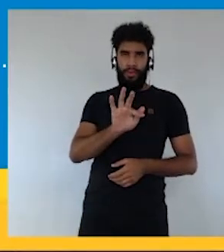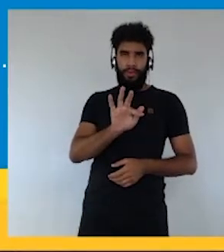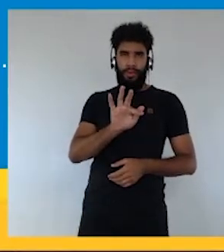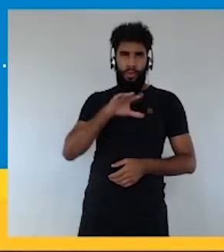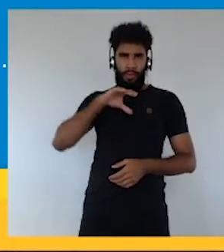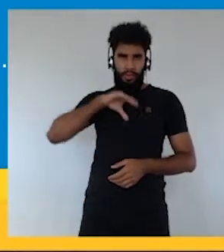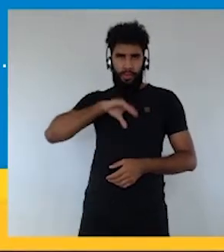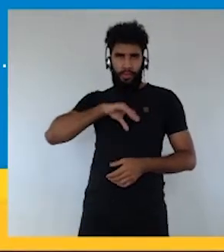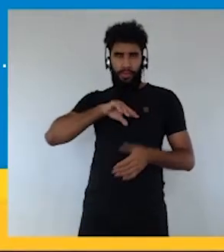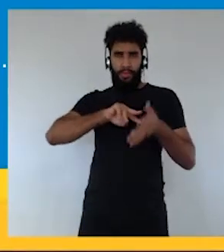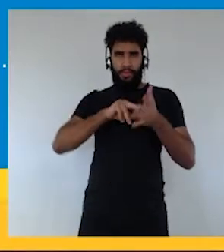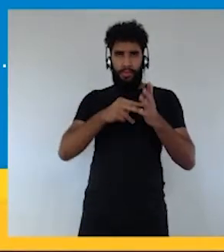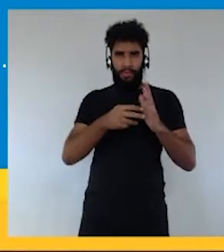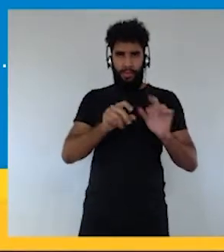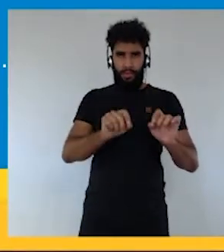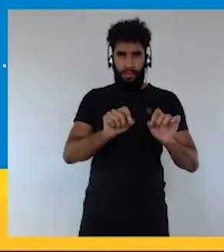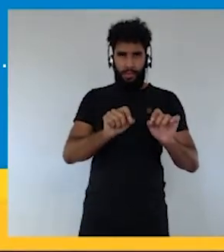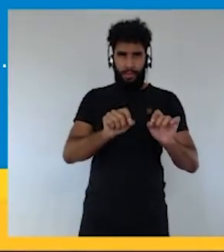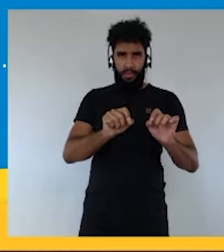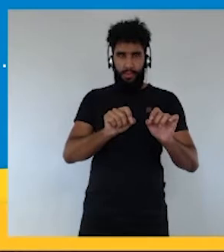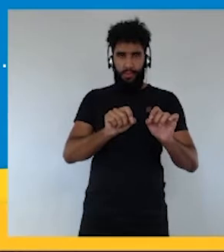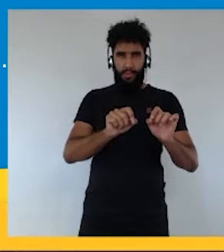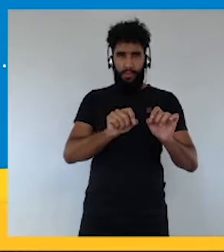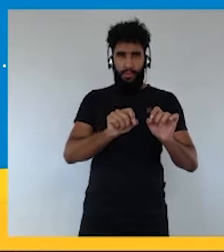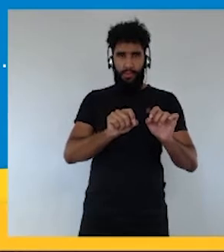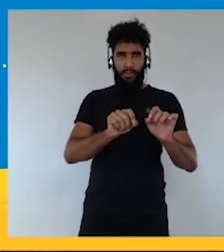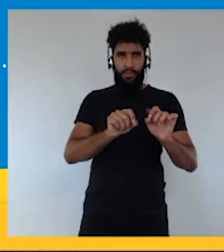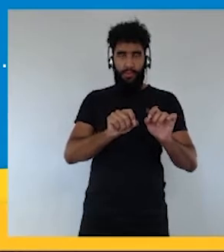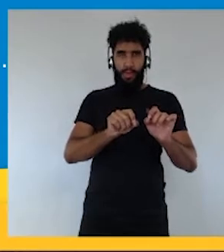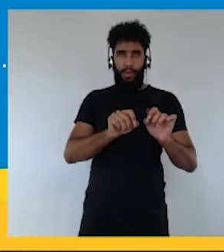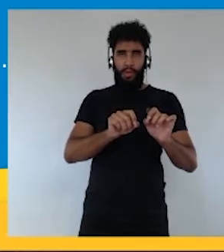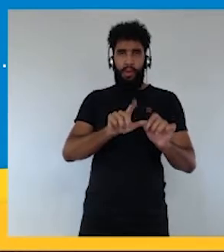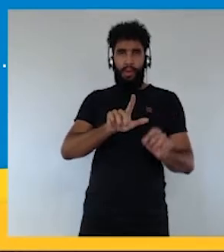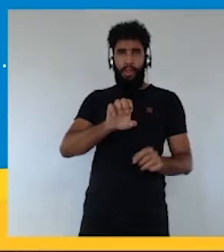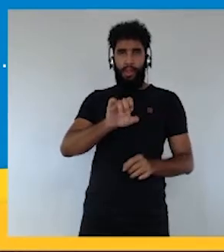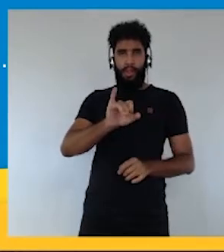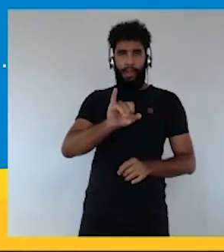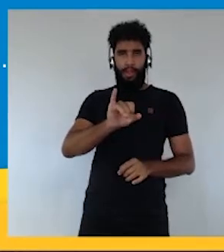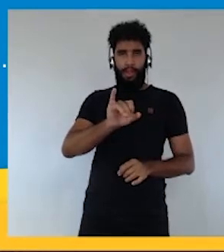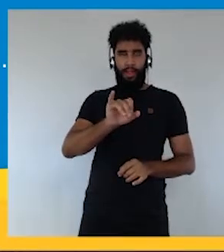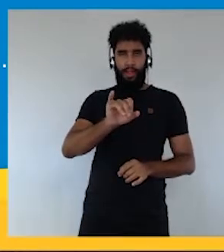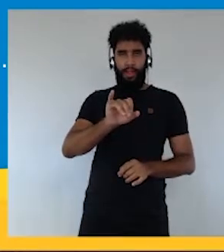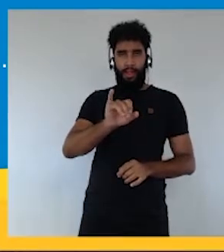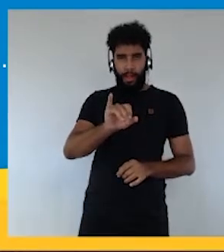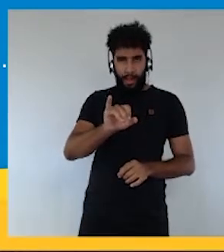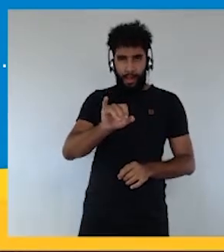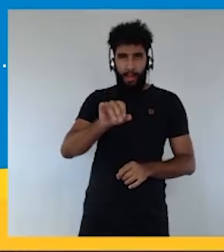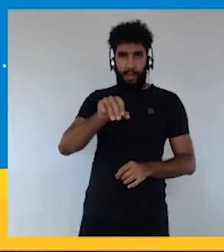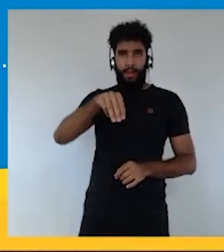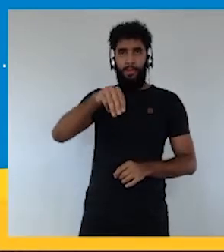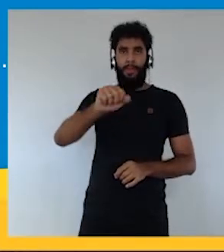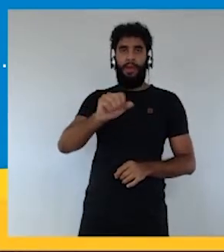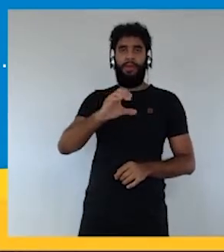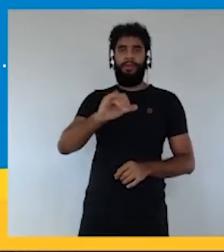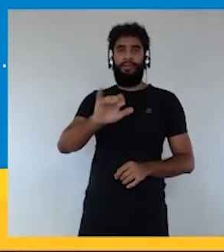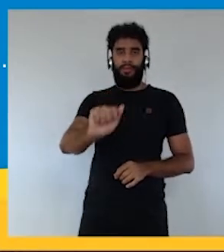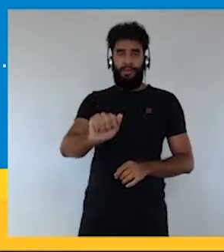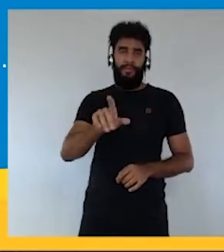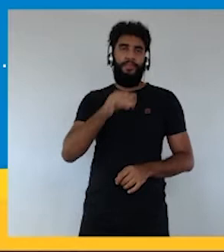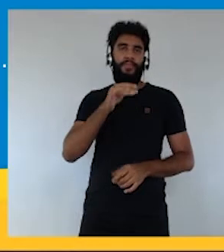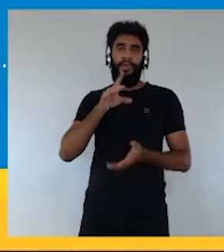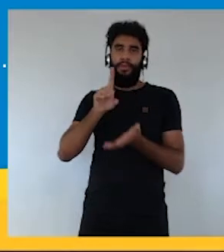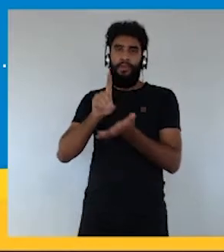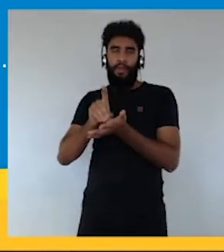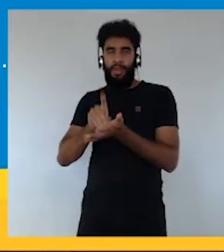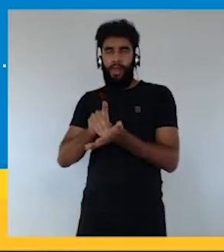português, lei macia. É o contrário de dura lex sed lex, ao contrário da lei dura, da lei de verdade.